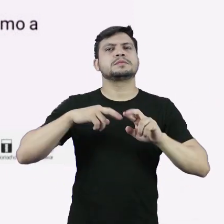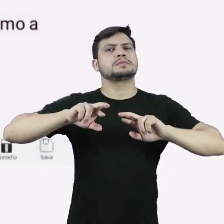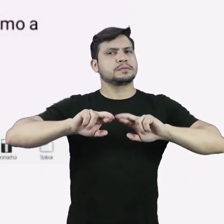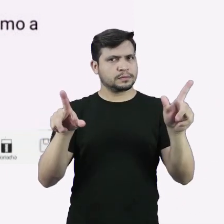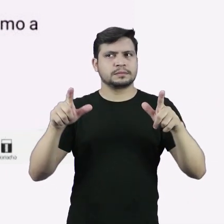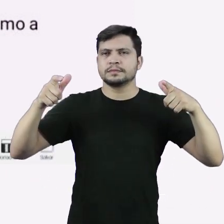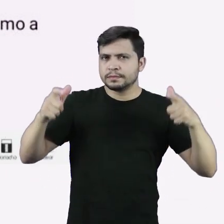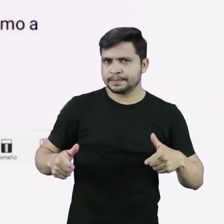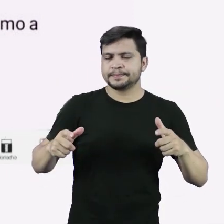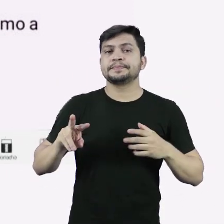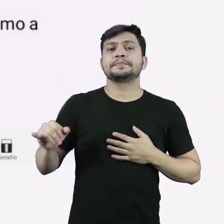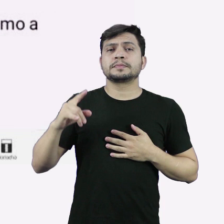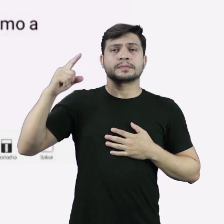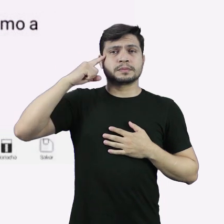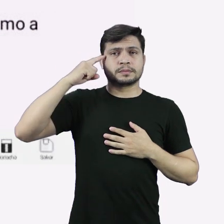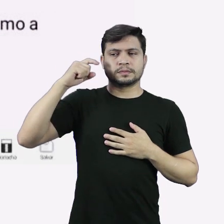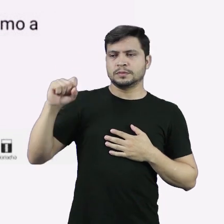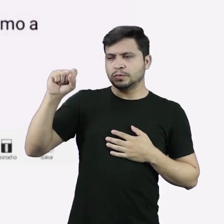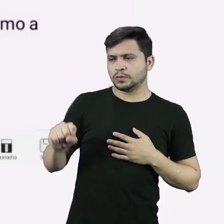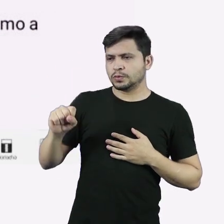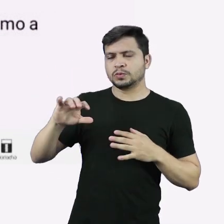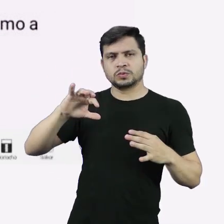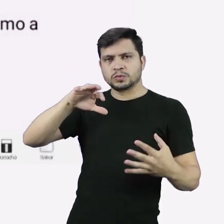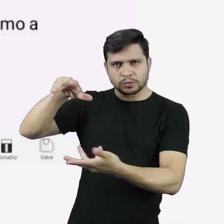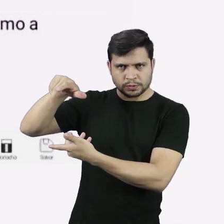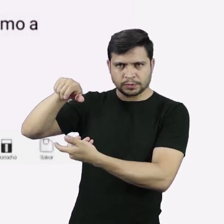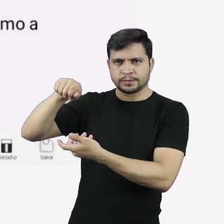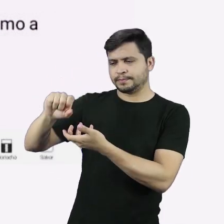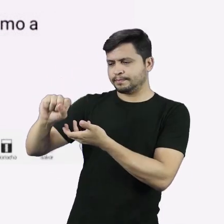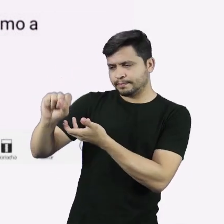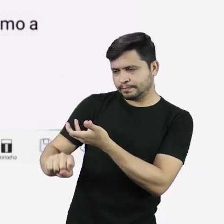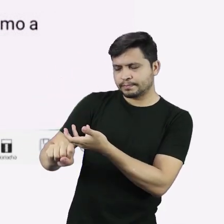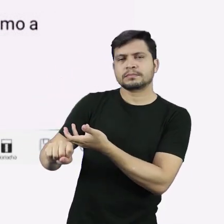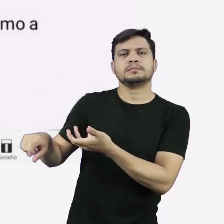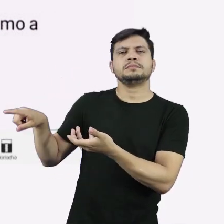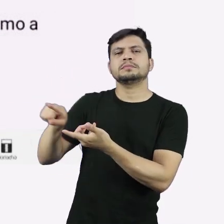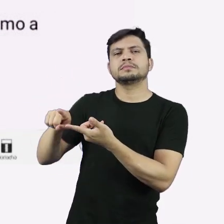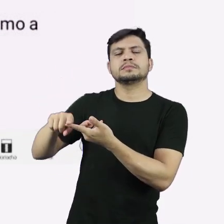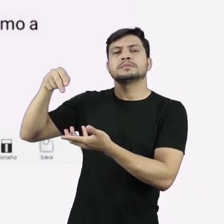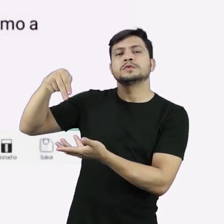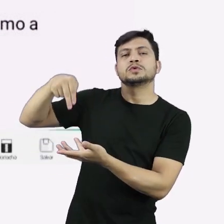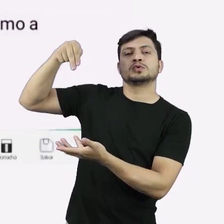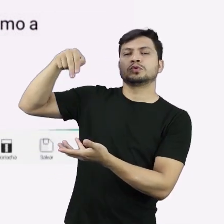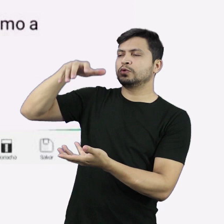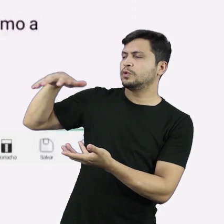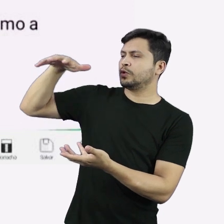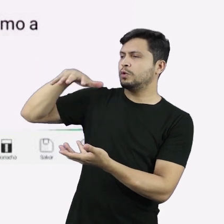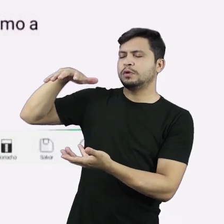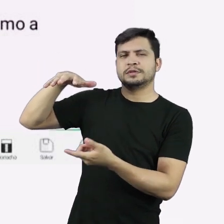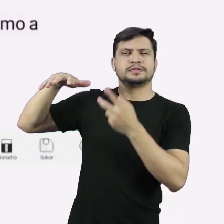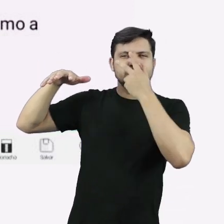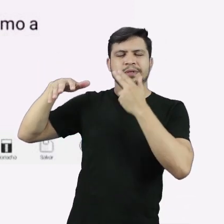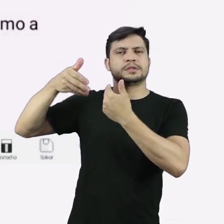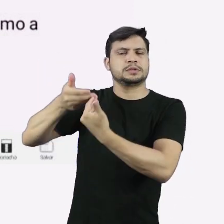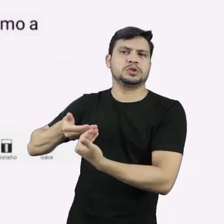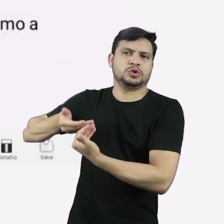global e para a gente pensar a parte do hemisfério norte, né, como se houvesse uma divisão entre o sul global